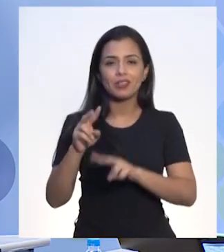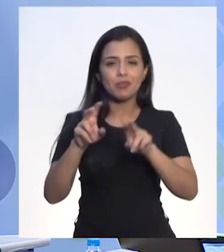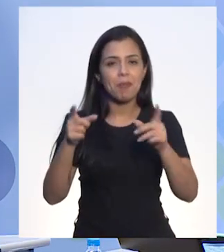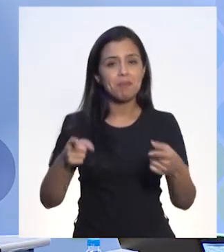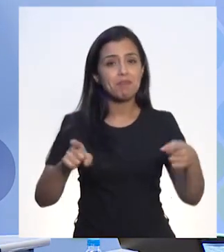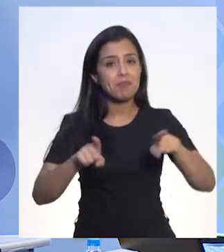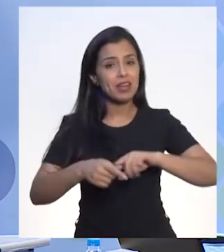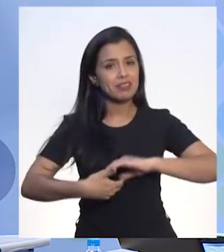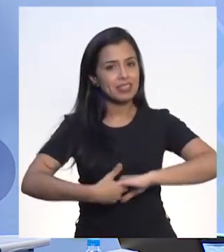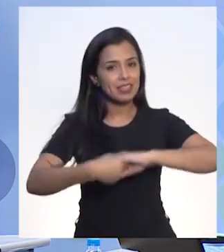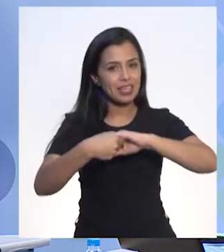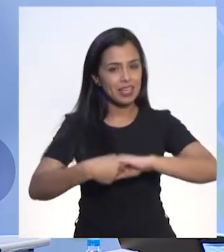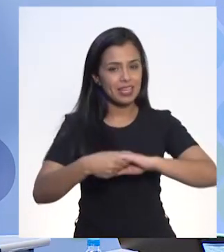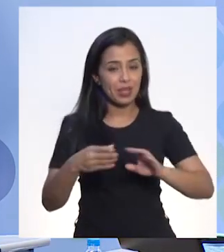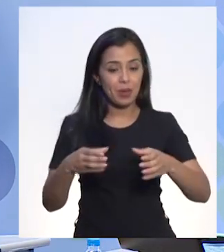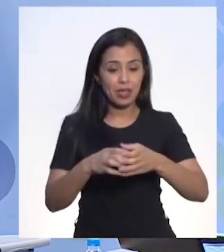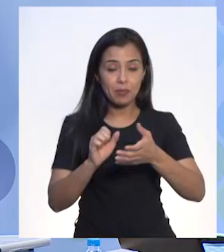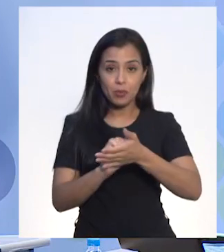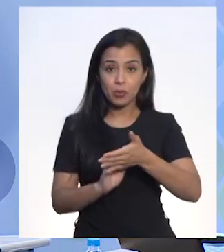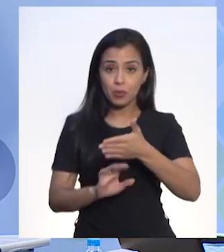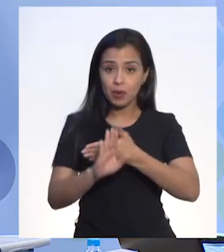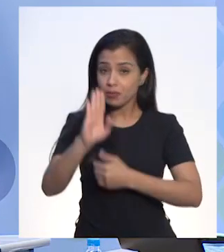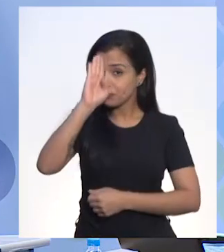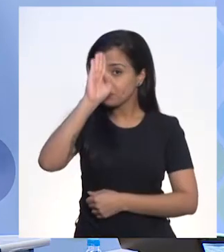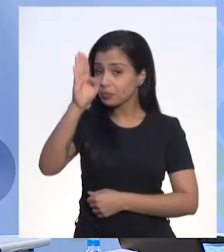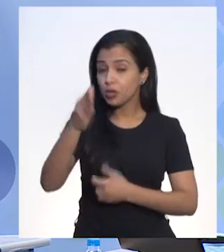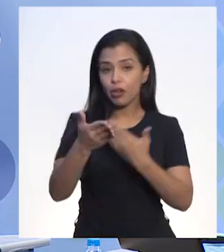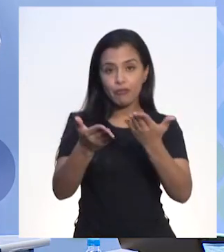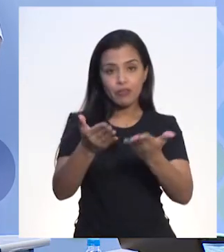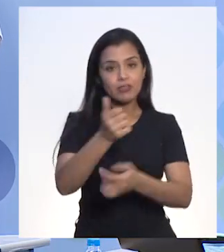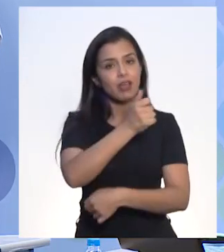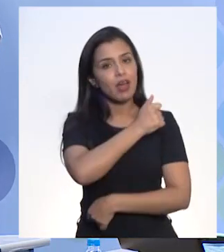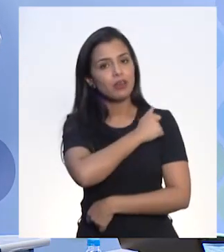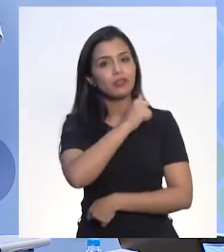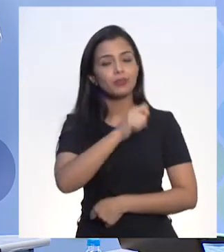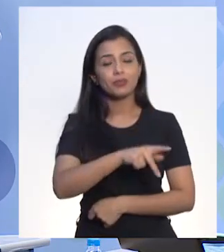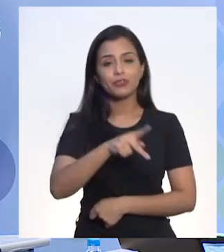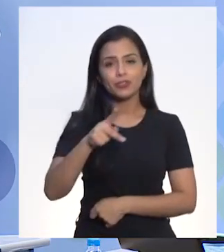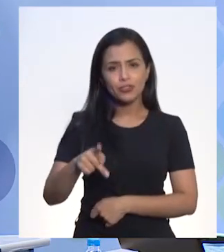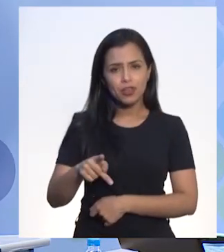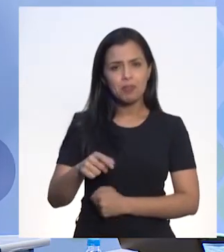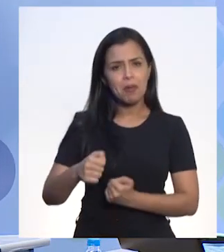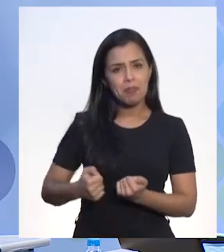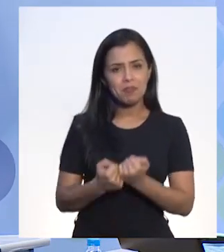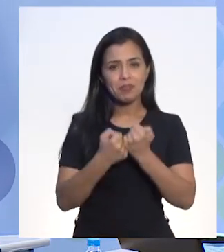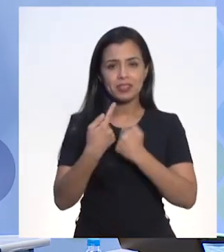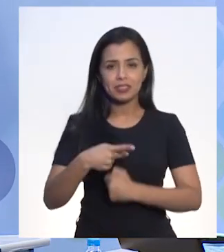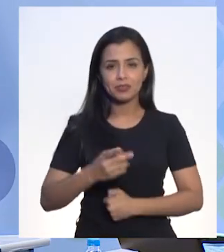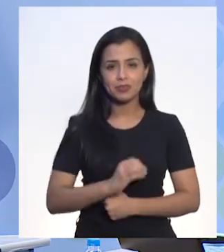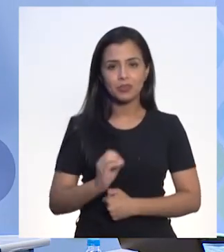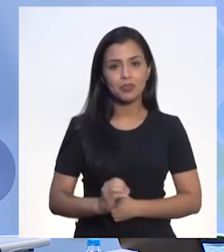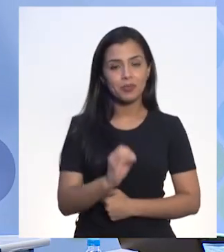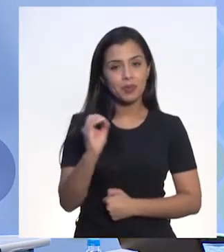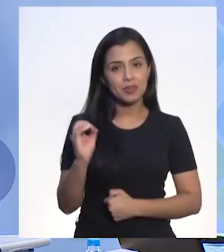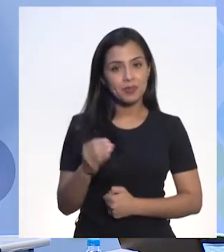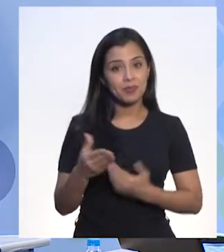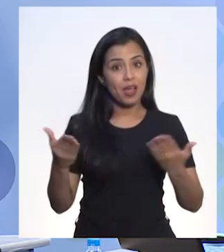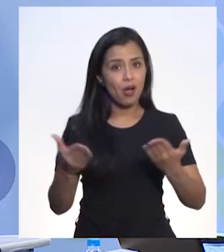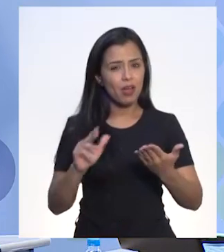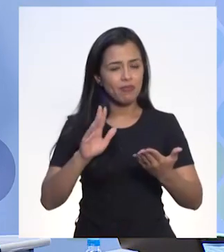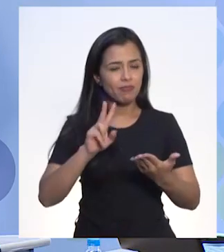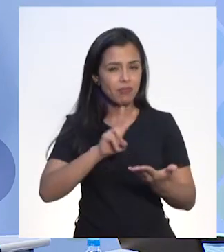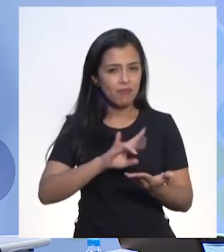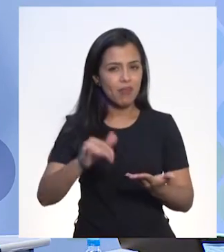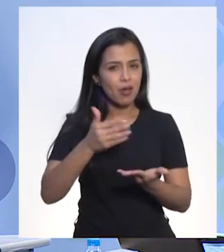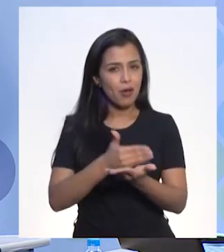com a equipe curricular e principalmente também com vocês, alunos e professores, que é o engajamento aqui do Centro de Mídias. Então vamos dar uma iniciação a essa